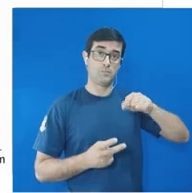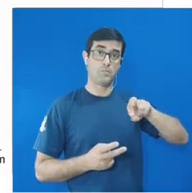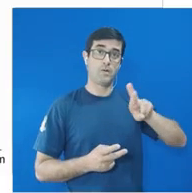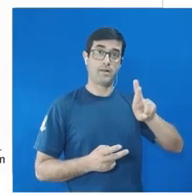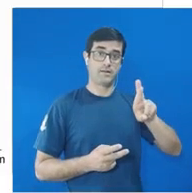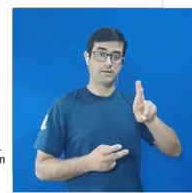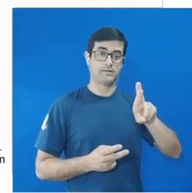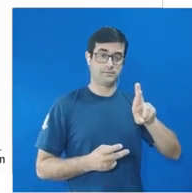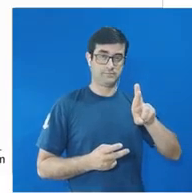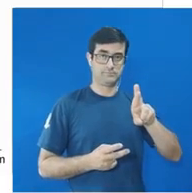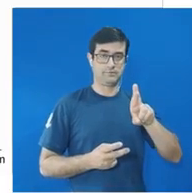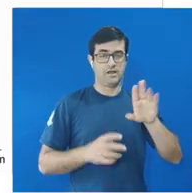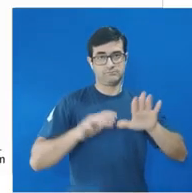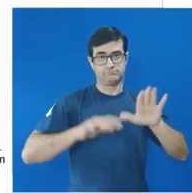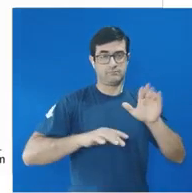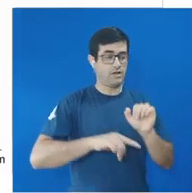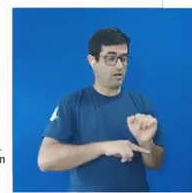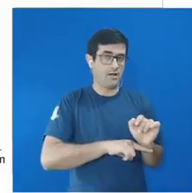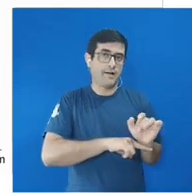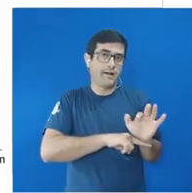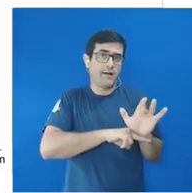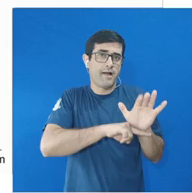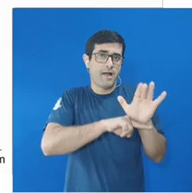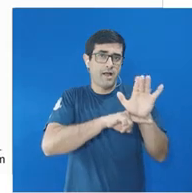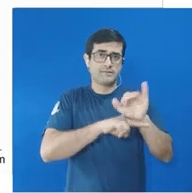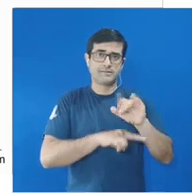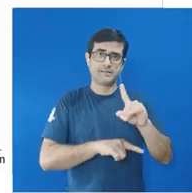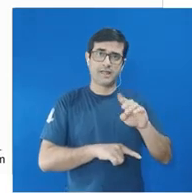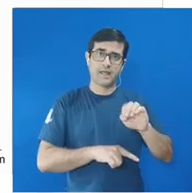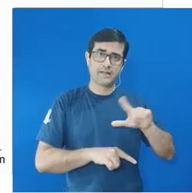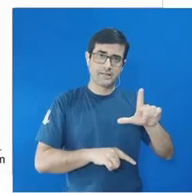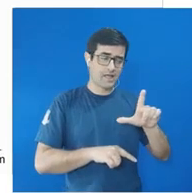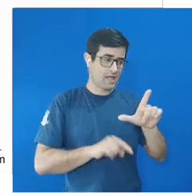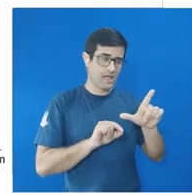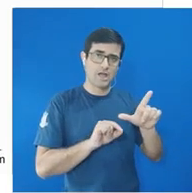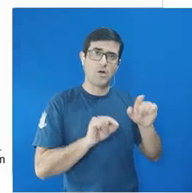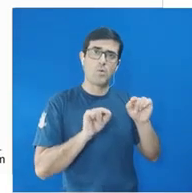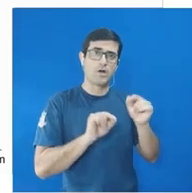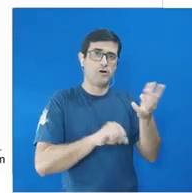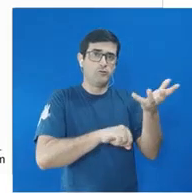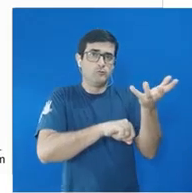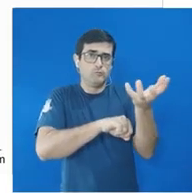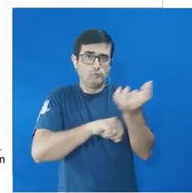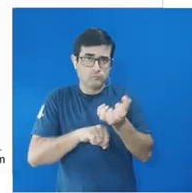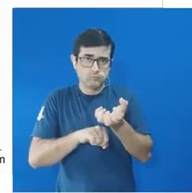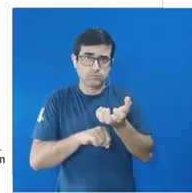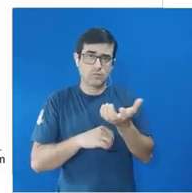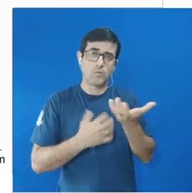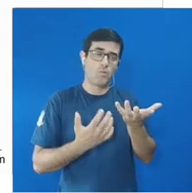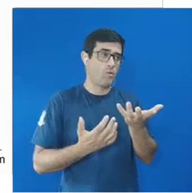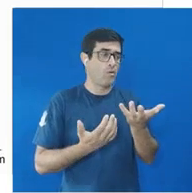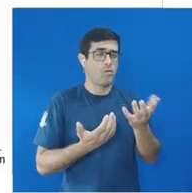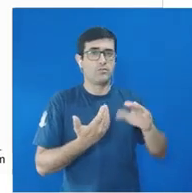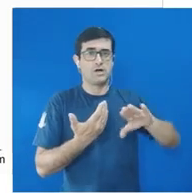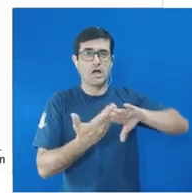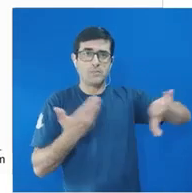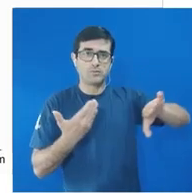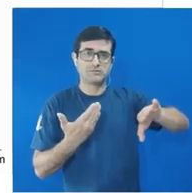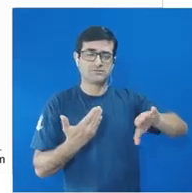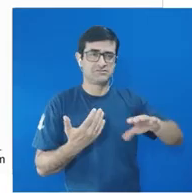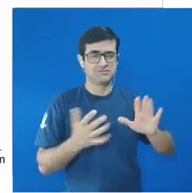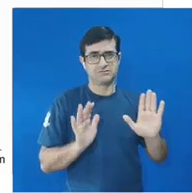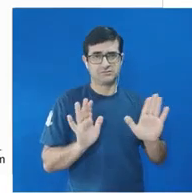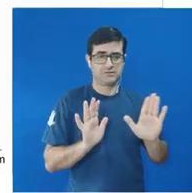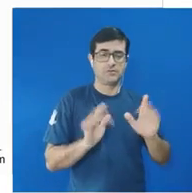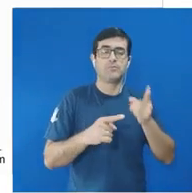as forças de atração e de repulsão não são levadas em consideração, porque a distância